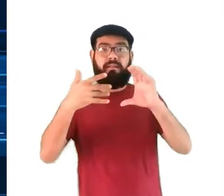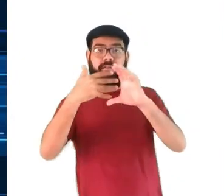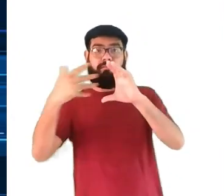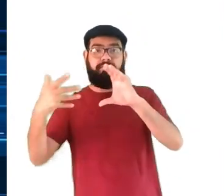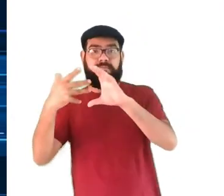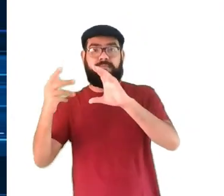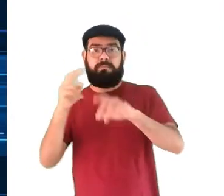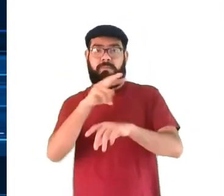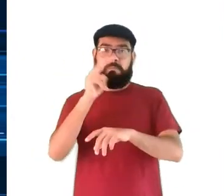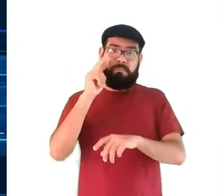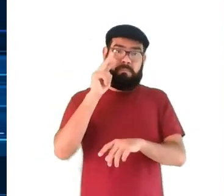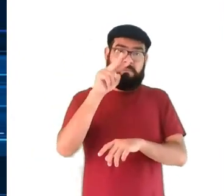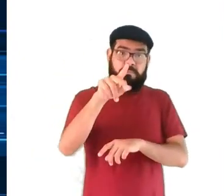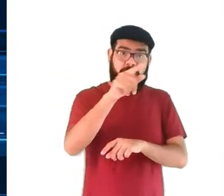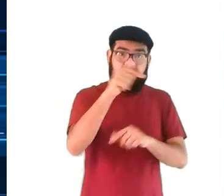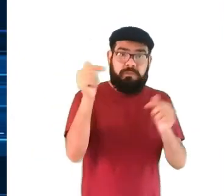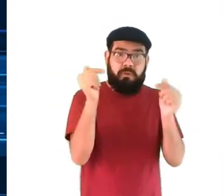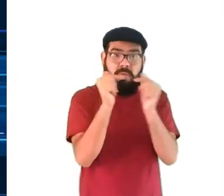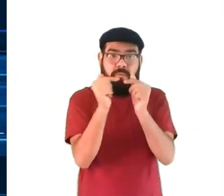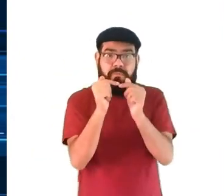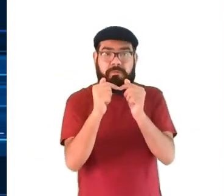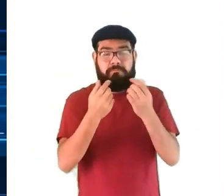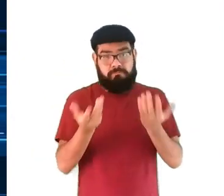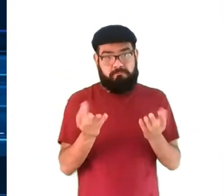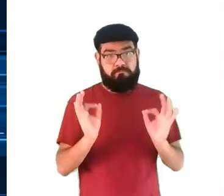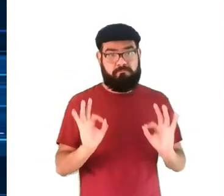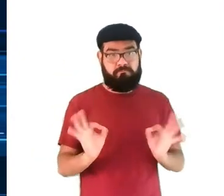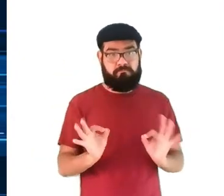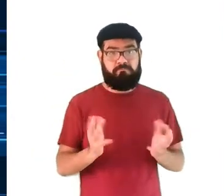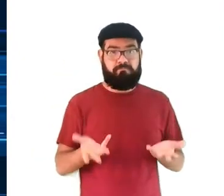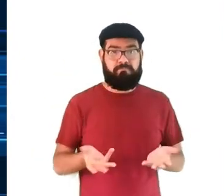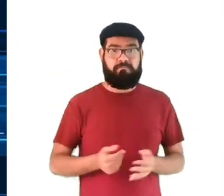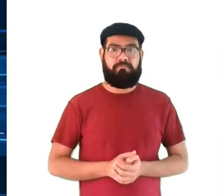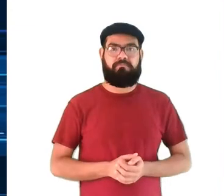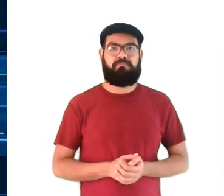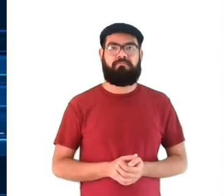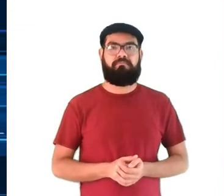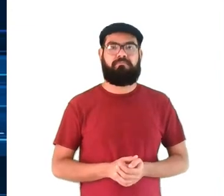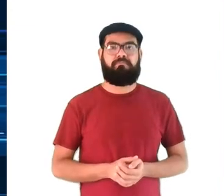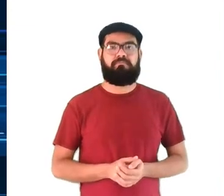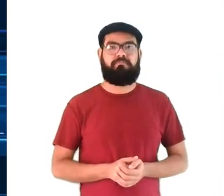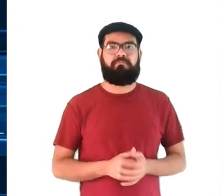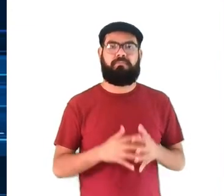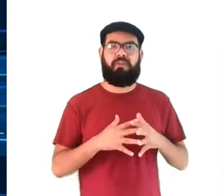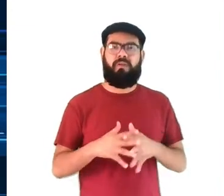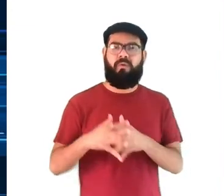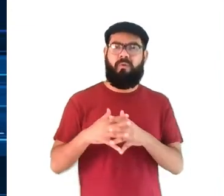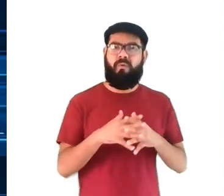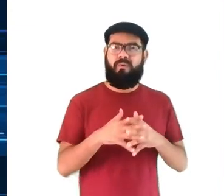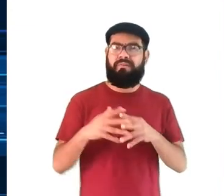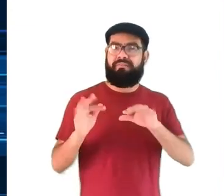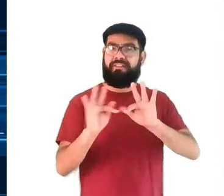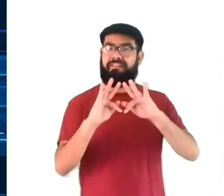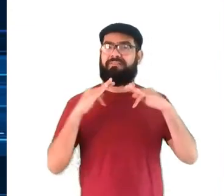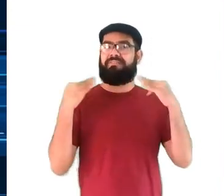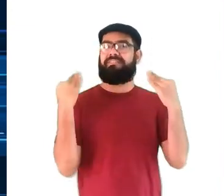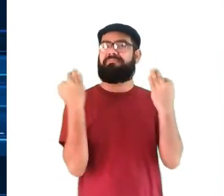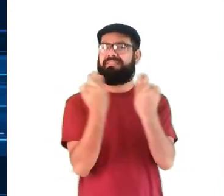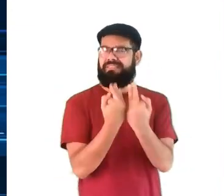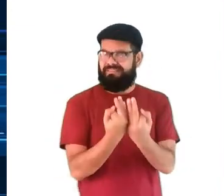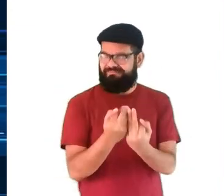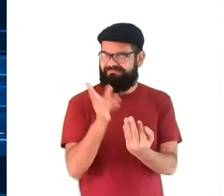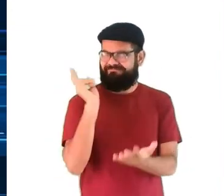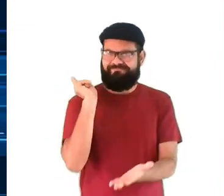estão encaixados nela, certo? Então, vamos falar dos conflitos familiares, uma característica assim, muito marcante